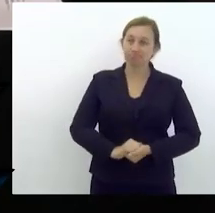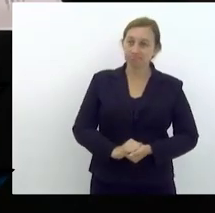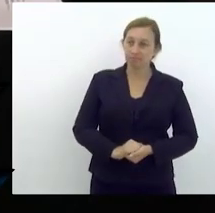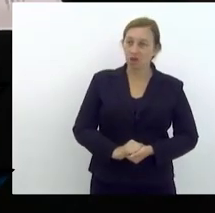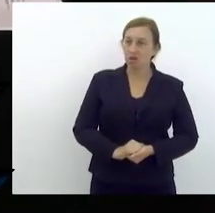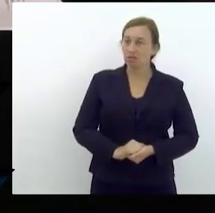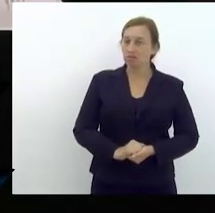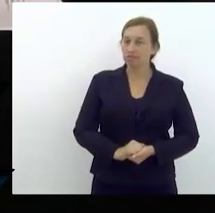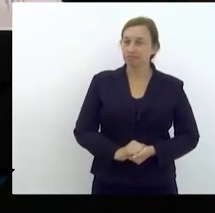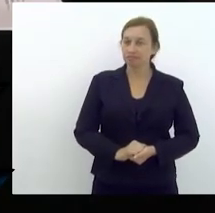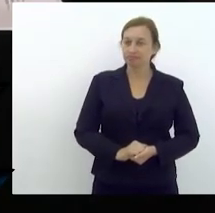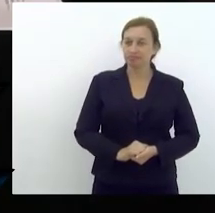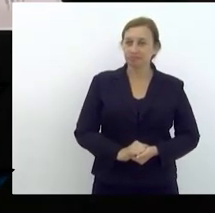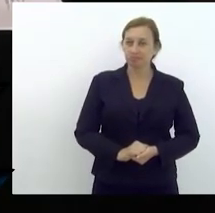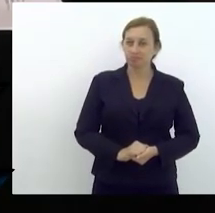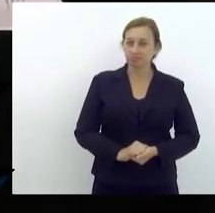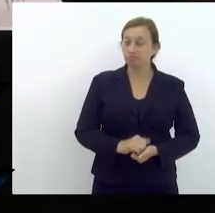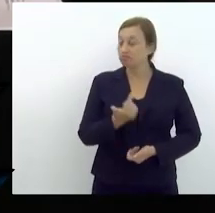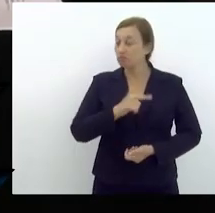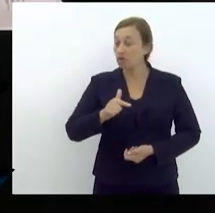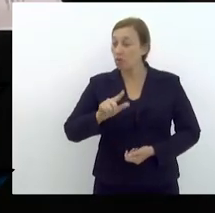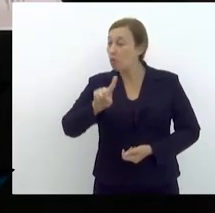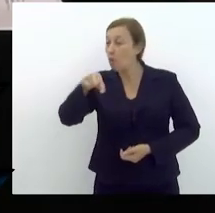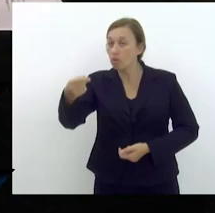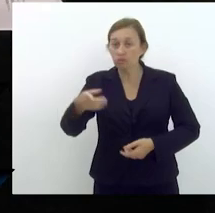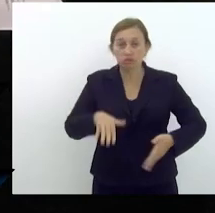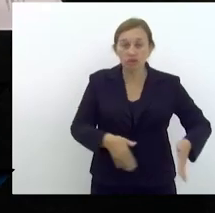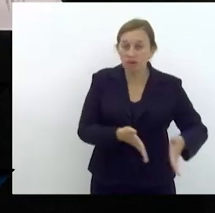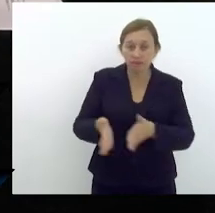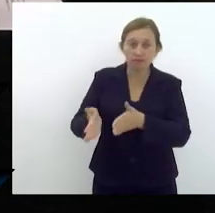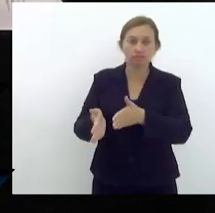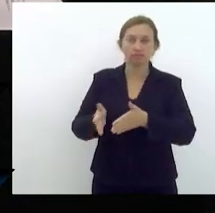não há outro caminho